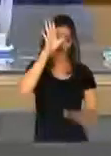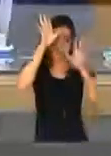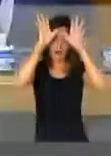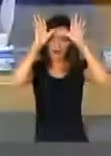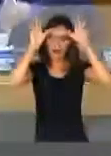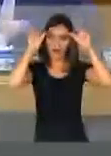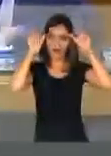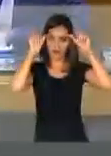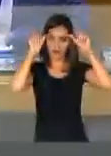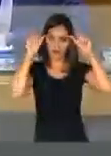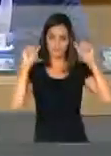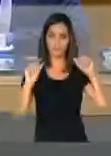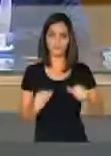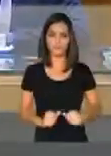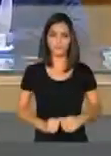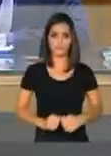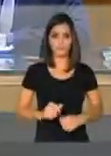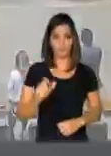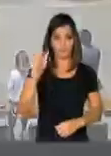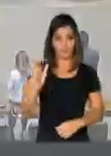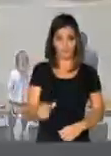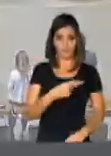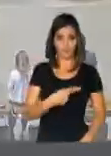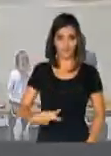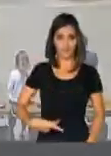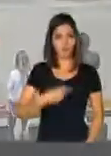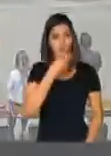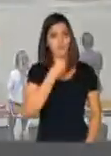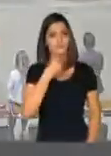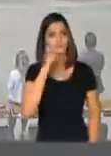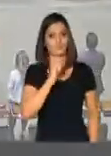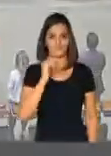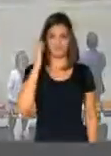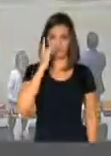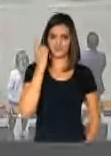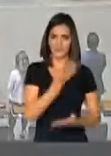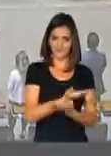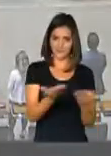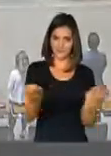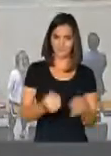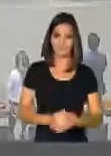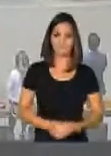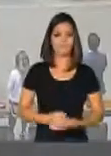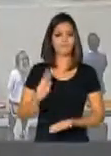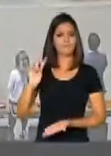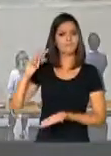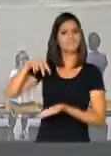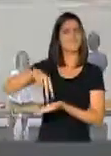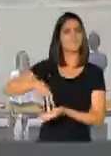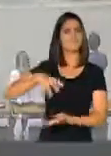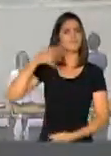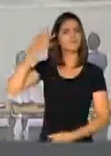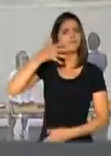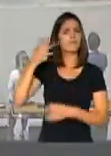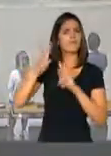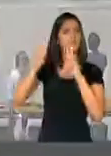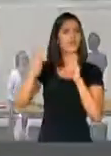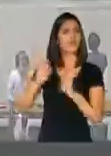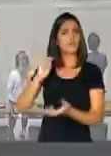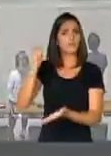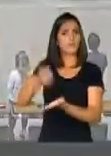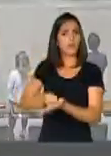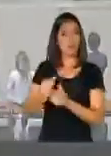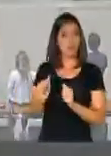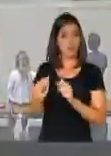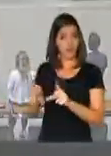senhor presidente senhoras e senhores parlamentares eu venho a esta tribuna hoje para tratar sobre o pagamento de aposentadoria